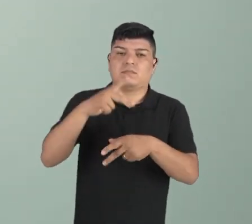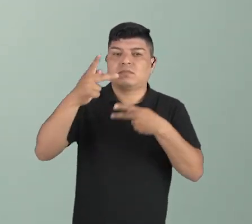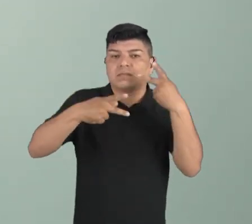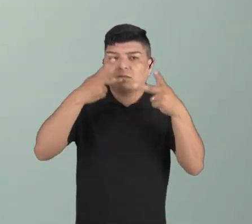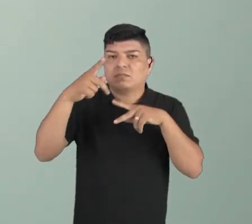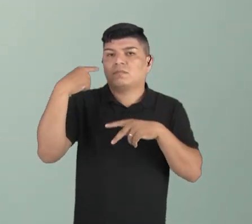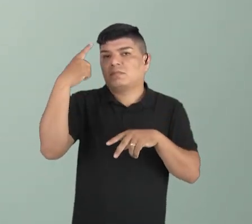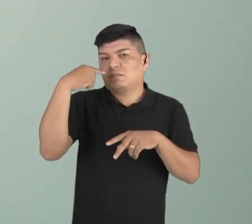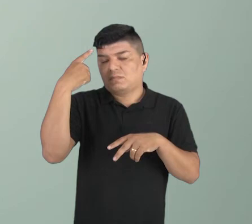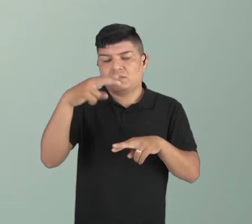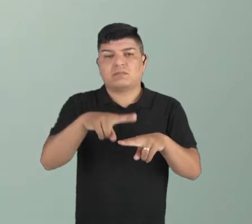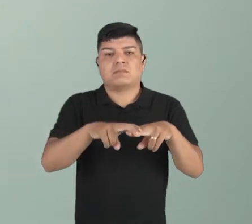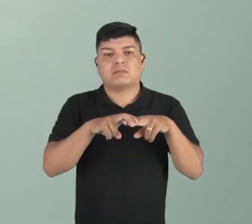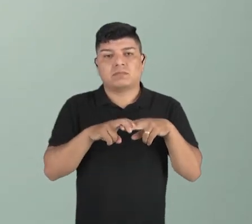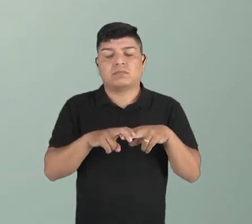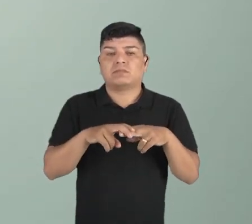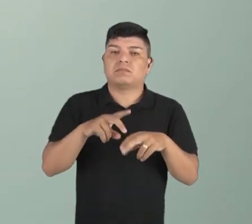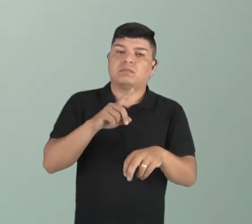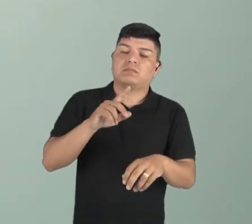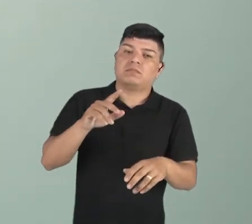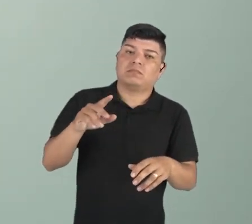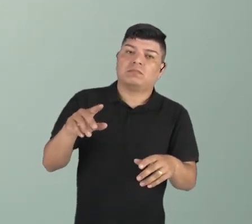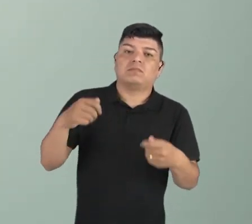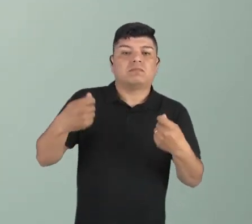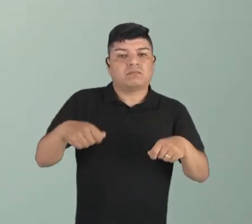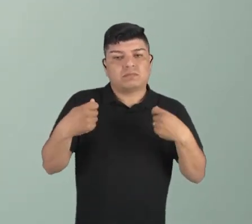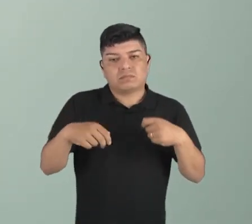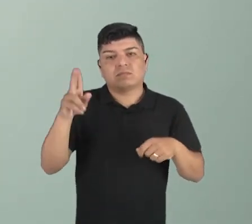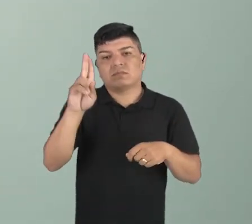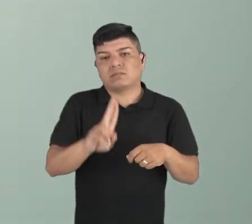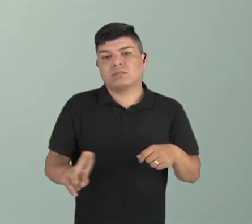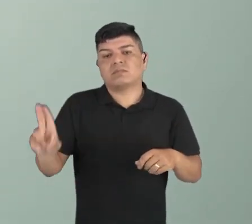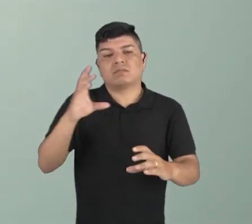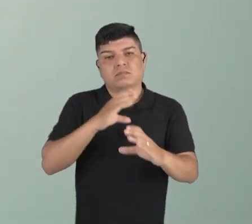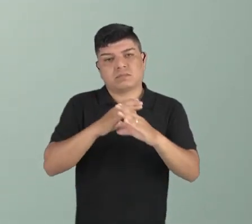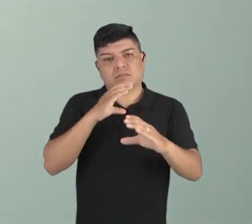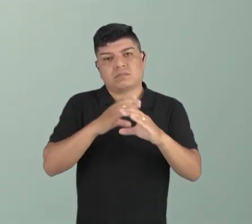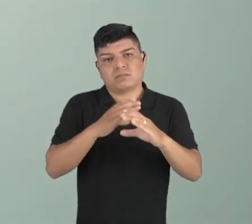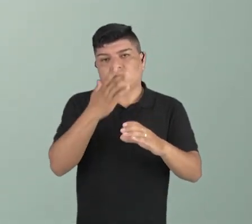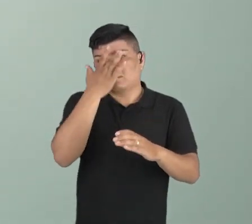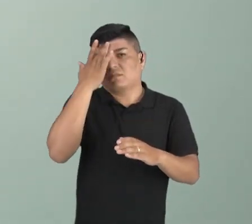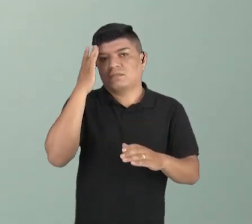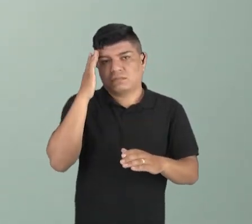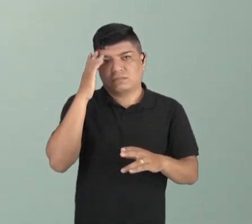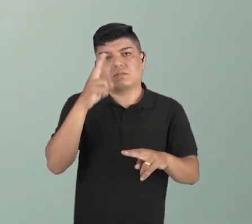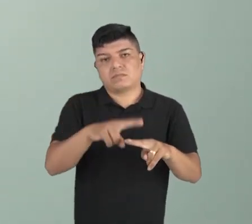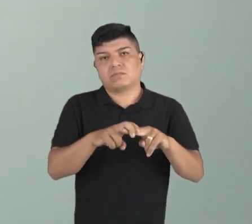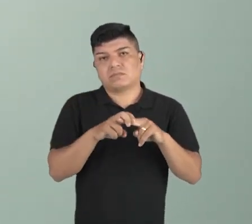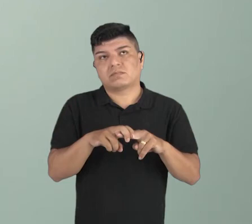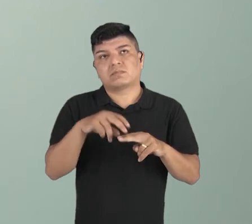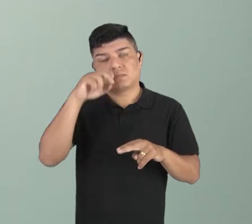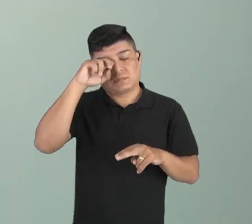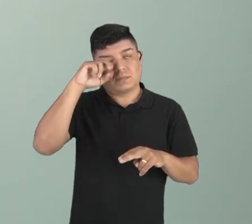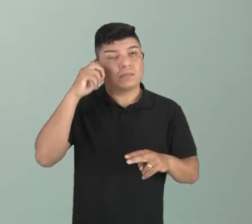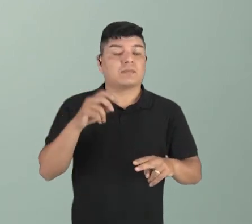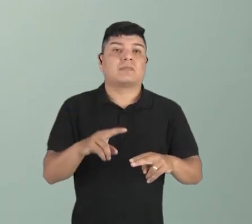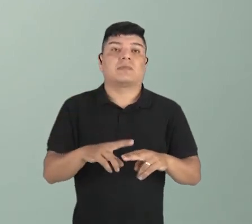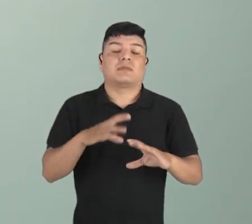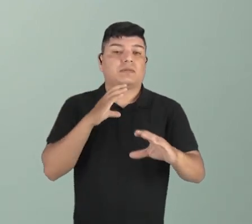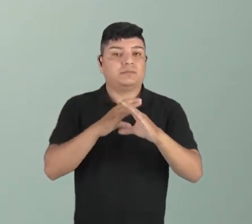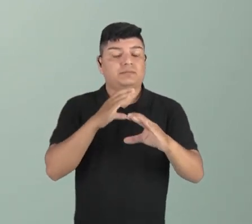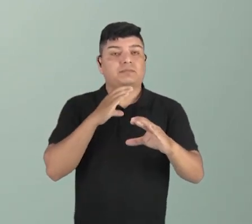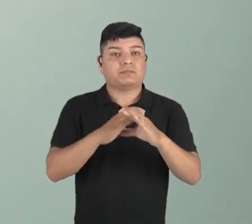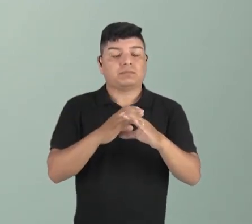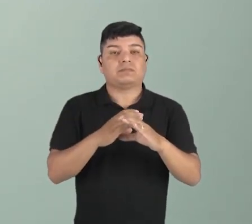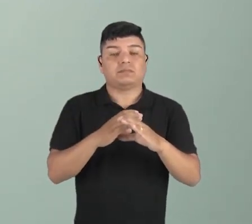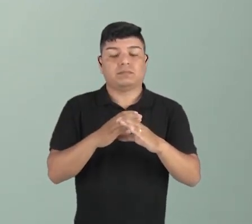falam espanhol. Então, uma hora ou outra, nós precisamos usar o idioma para se comunicar com essas pessoas, né? Então, assim,